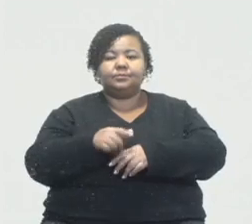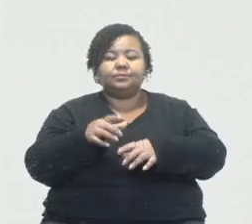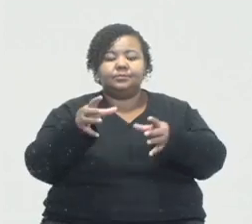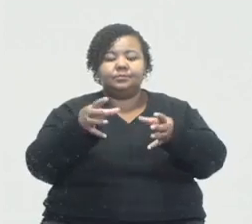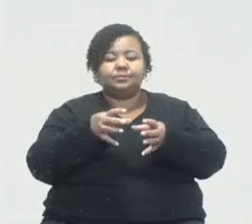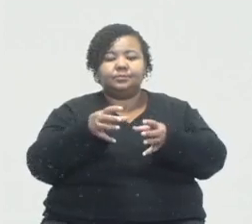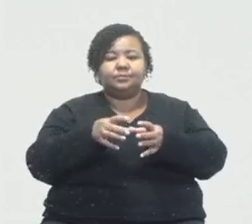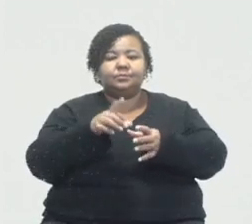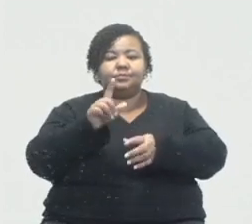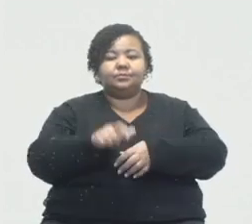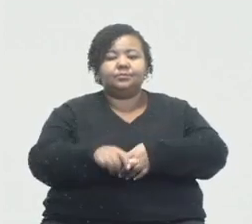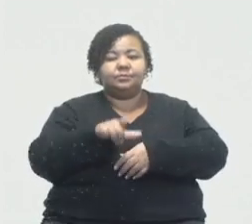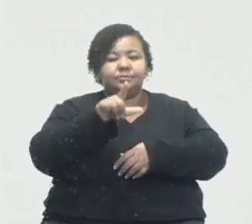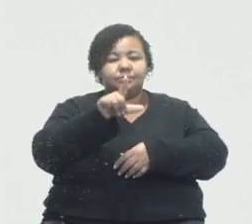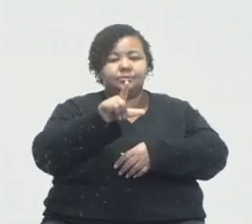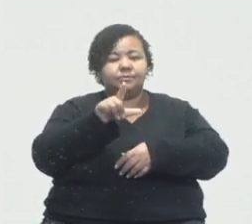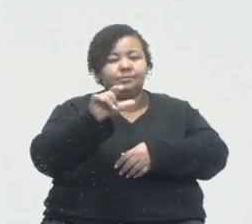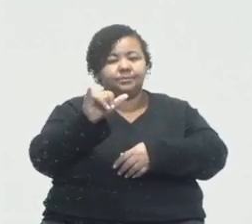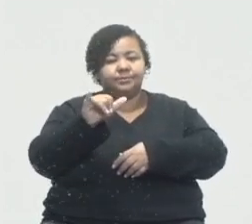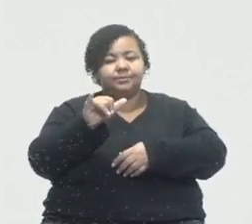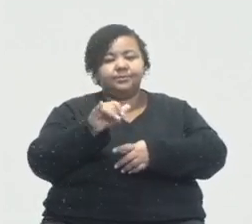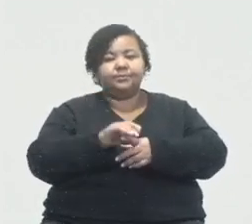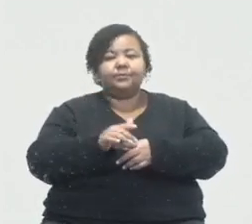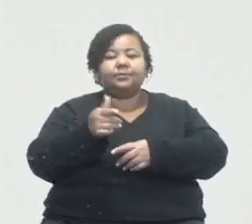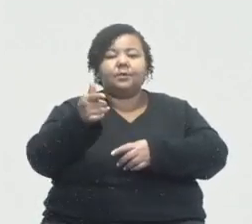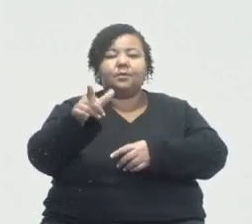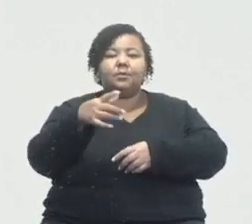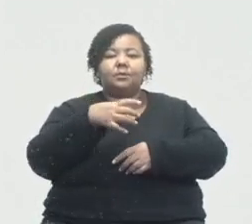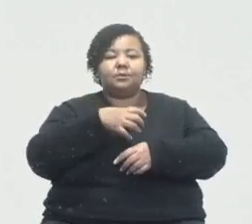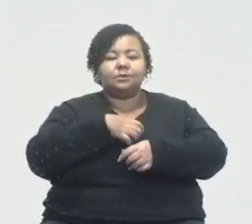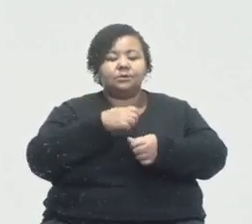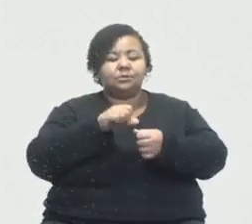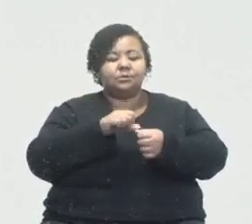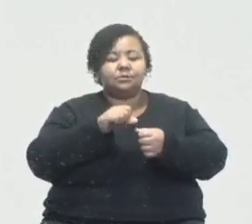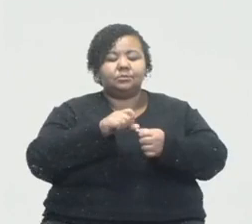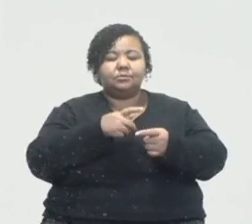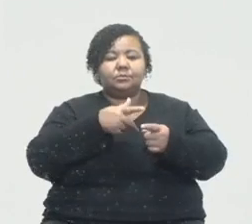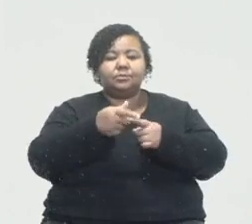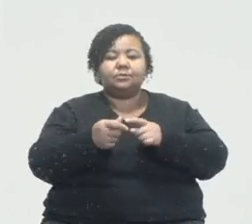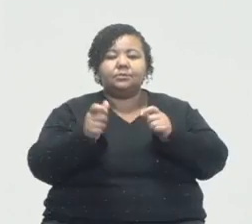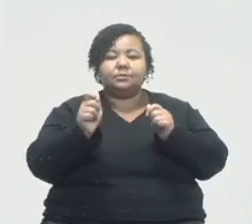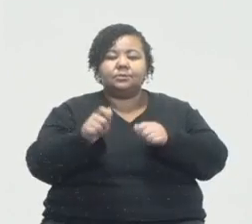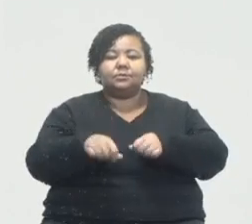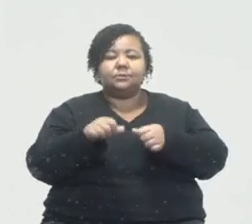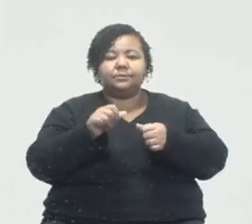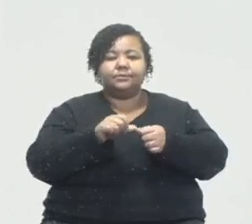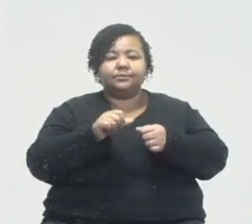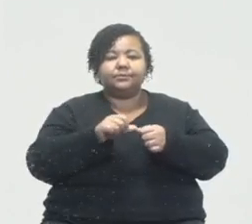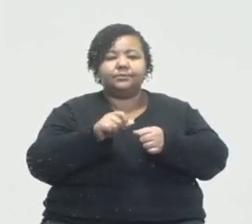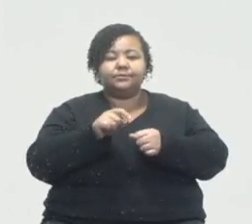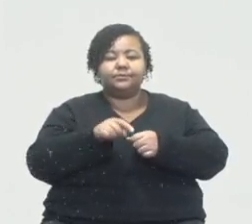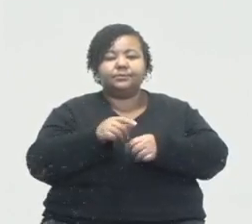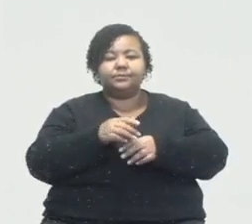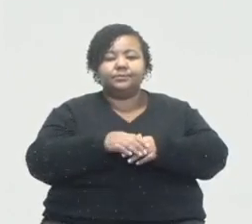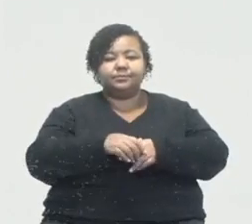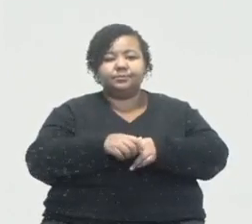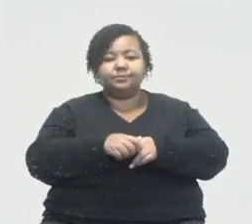conjunto é linearmente independente. Uma outra resolução, poderíamos considerar a seguinte